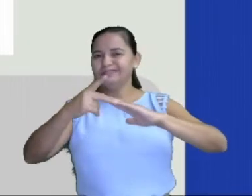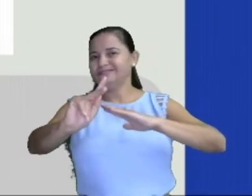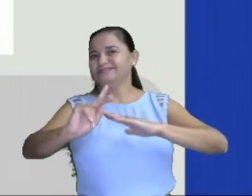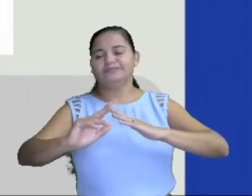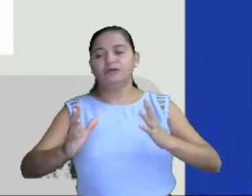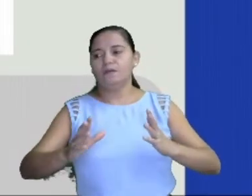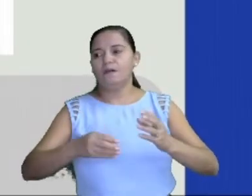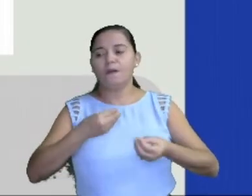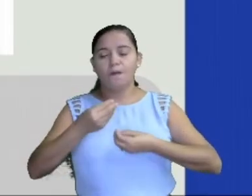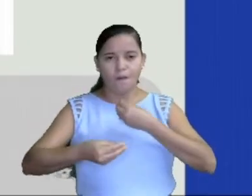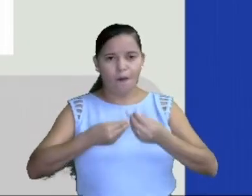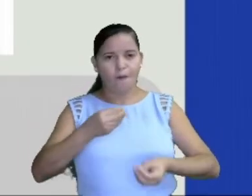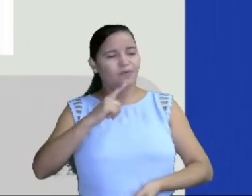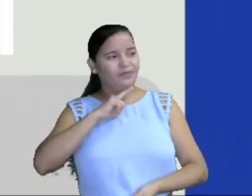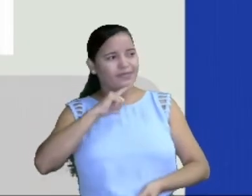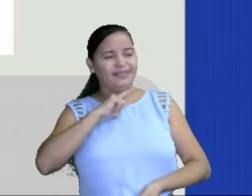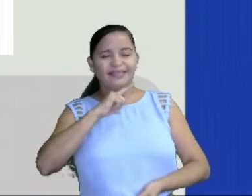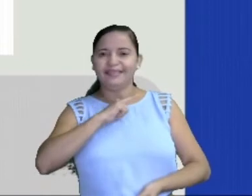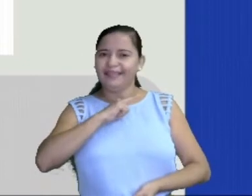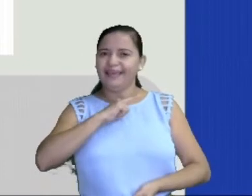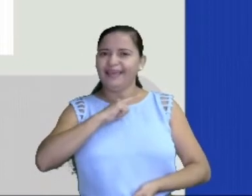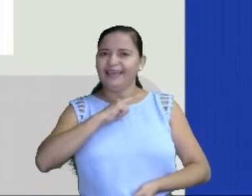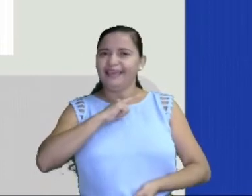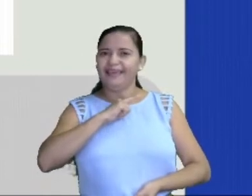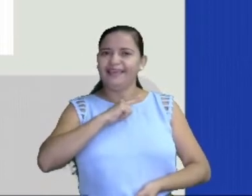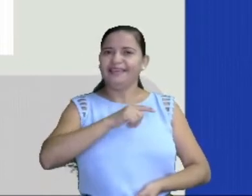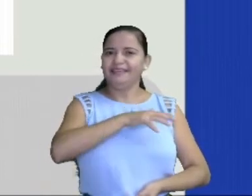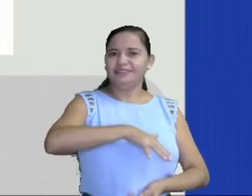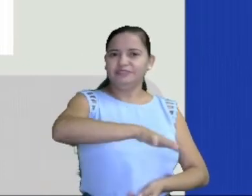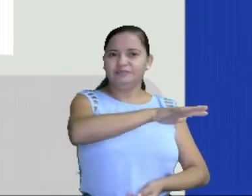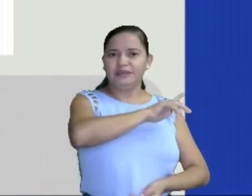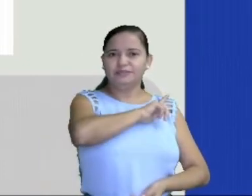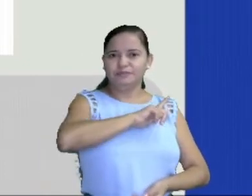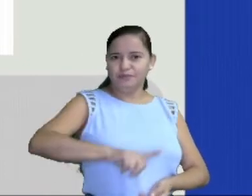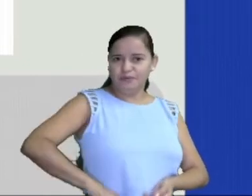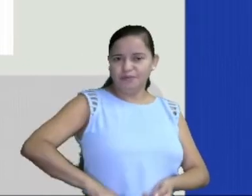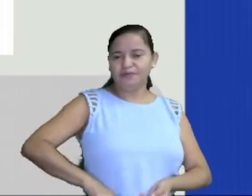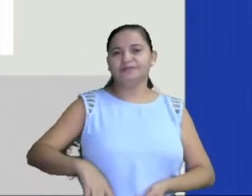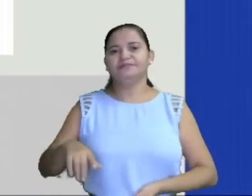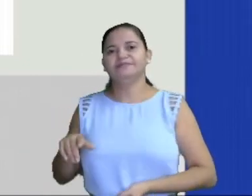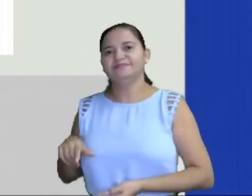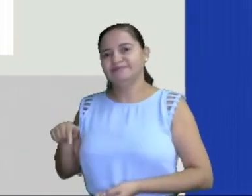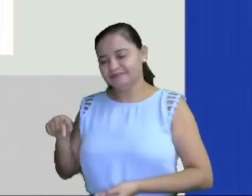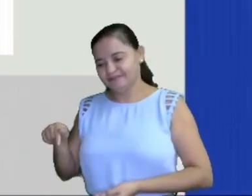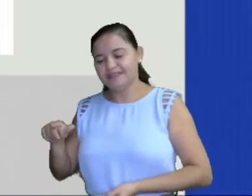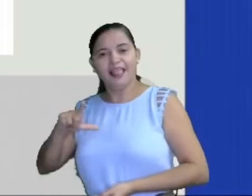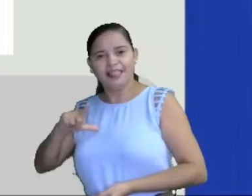públicos? Tem espaços privados? Faz uma listinha, teu desafio de hoje. Fazer uma